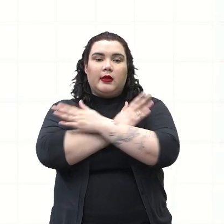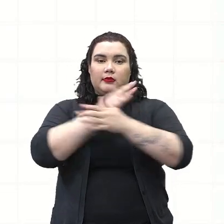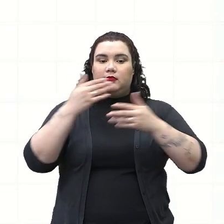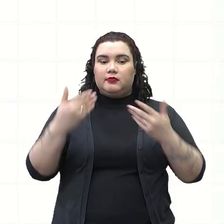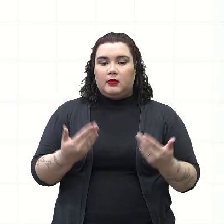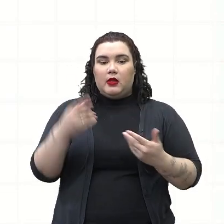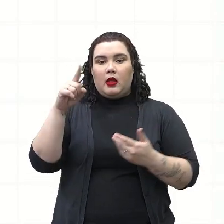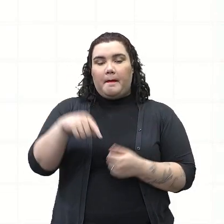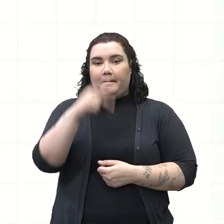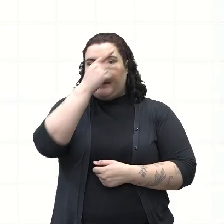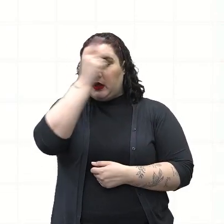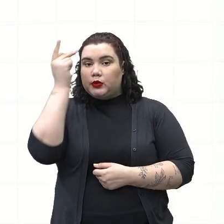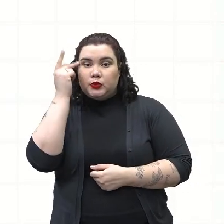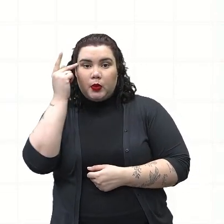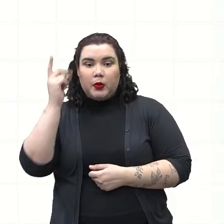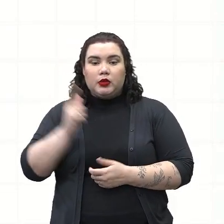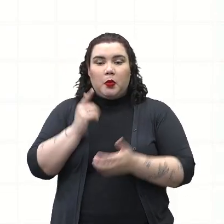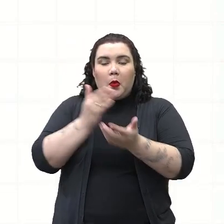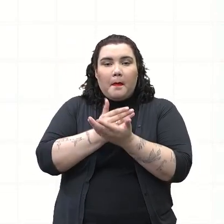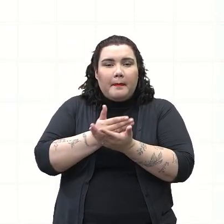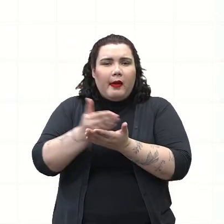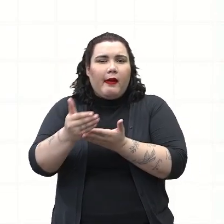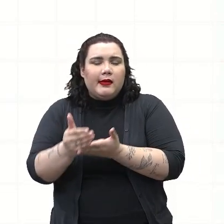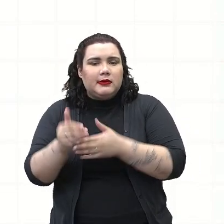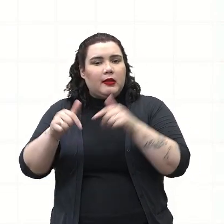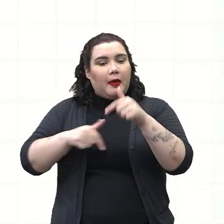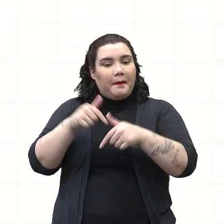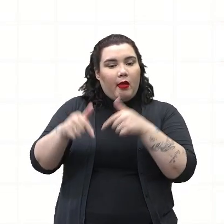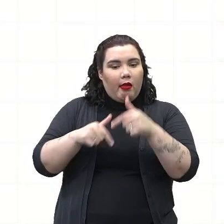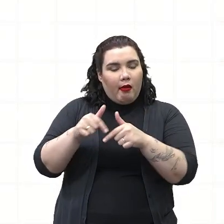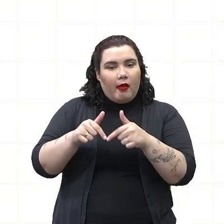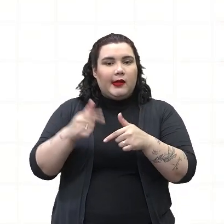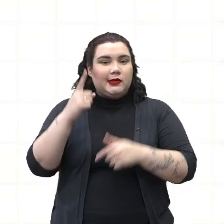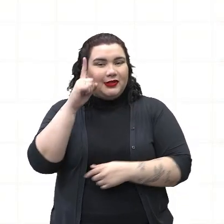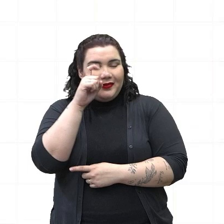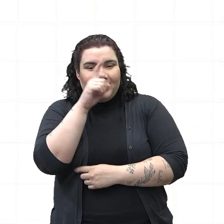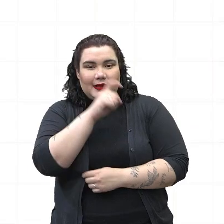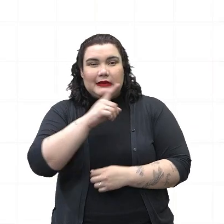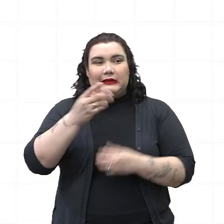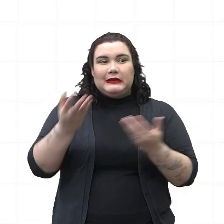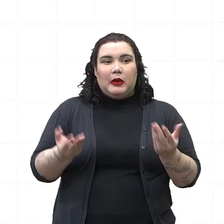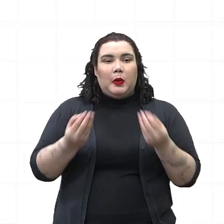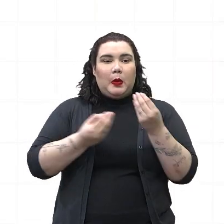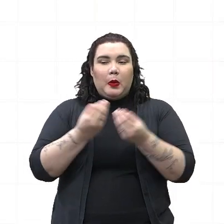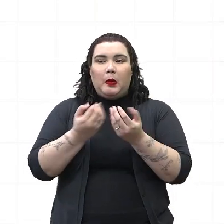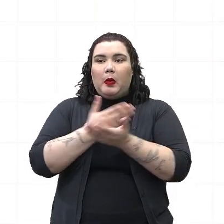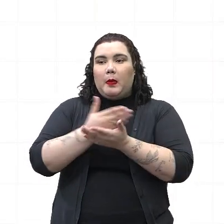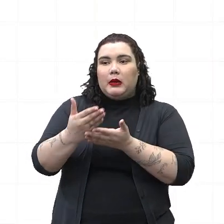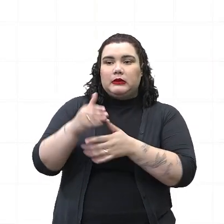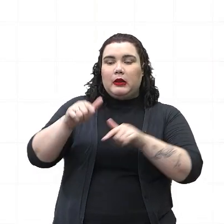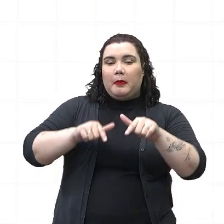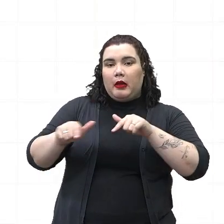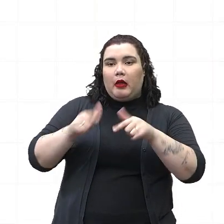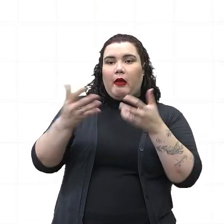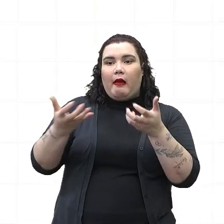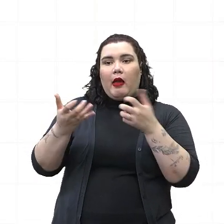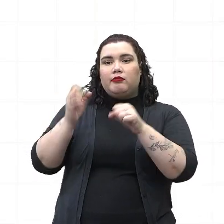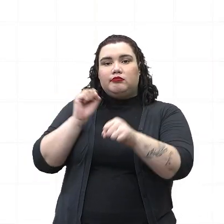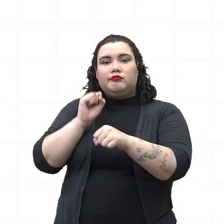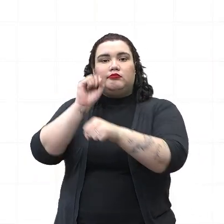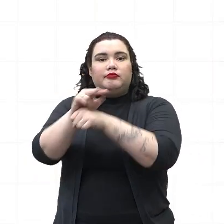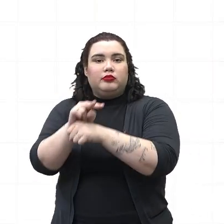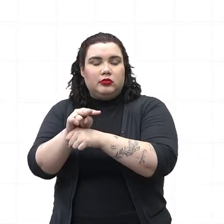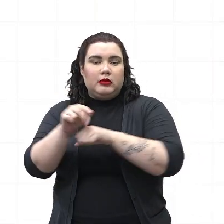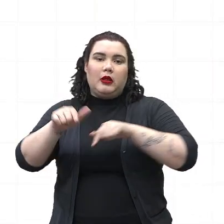significa que são pessoas em início de carreira, né, ainda com dificuldades para começar, né, dificuldades para conseguir uma vaga